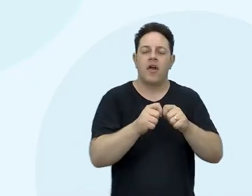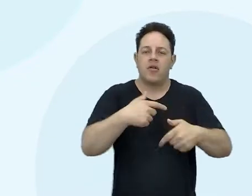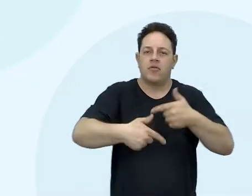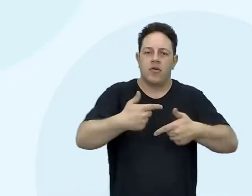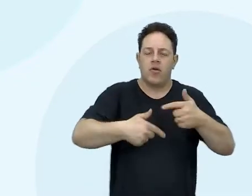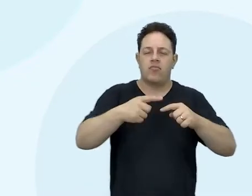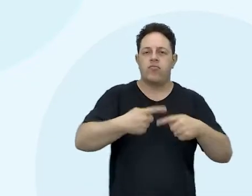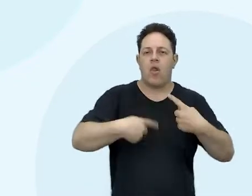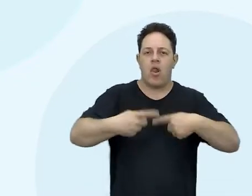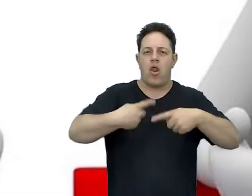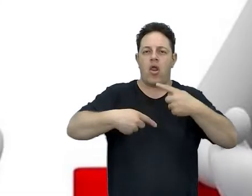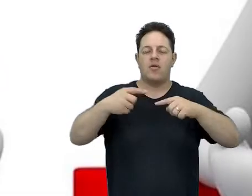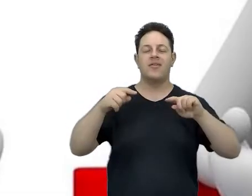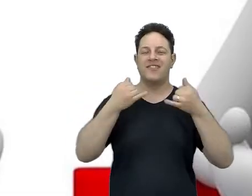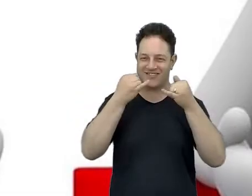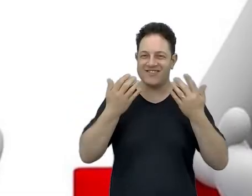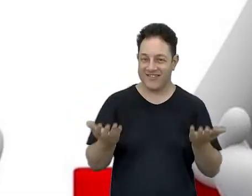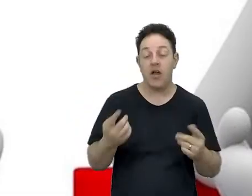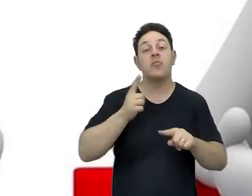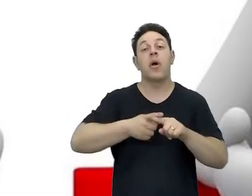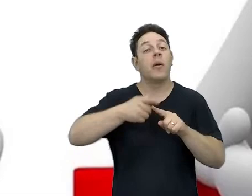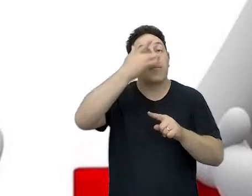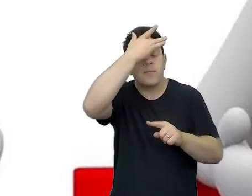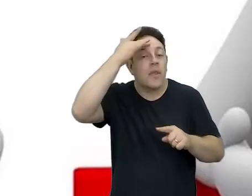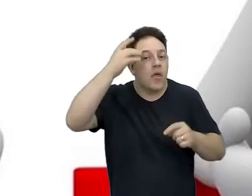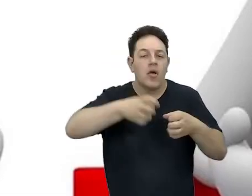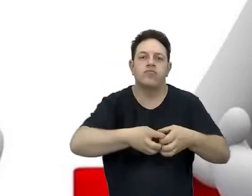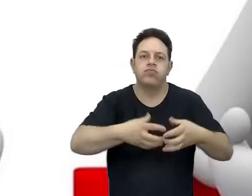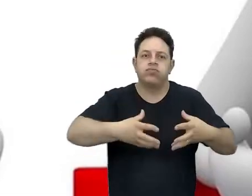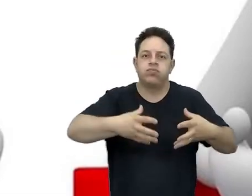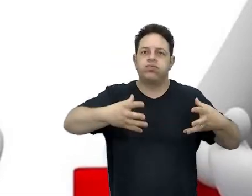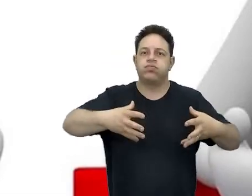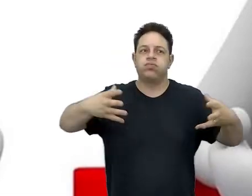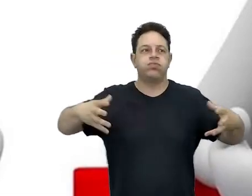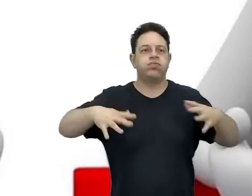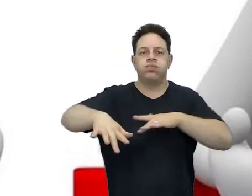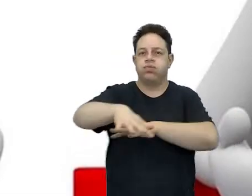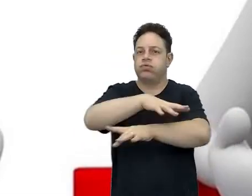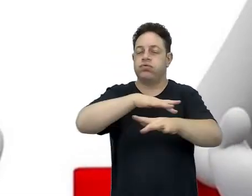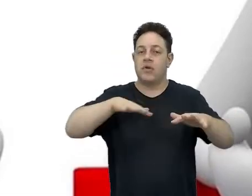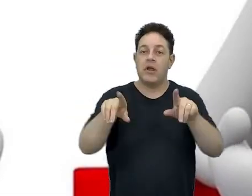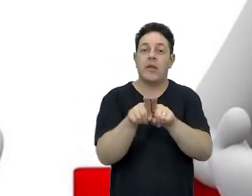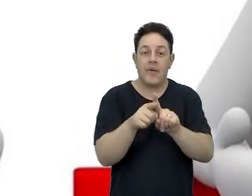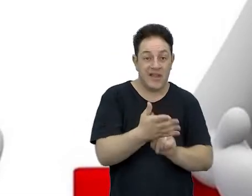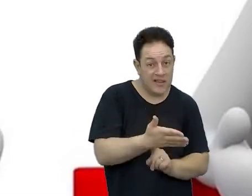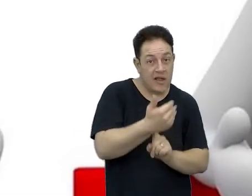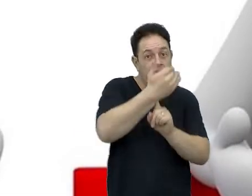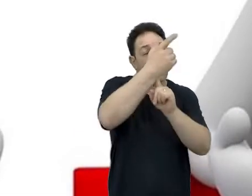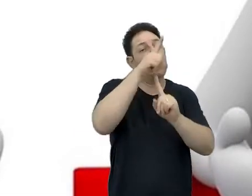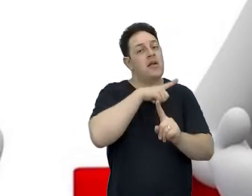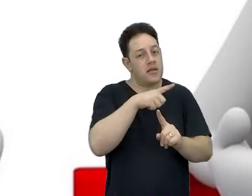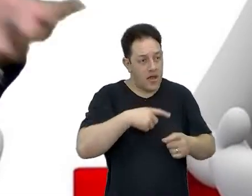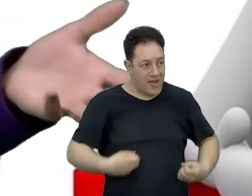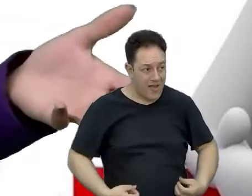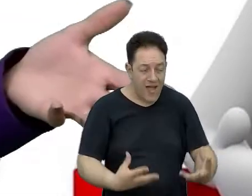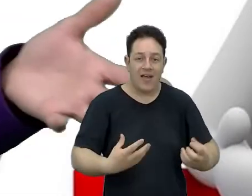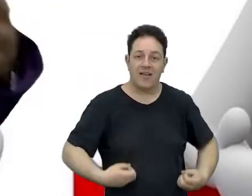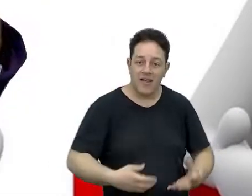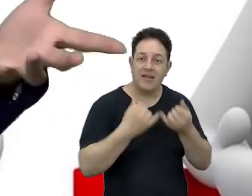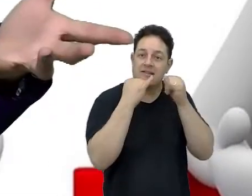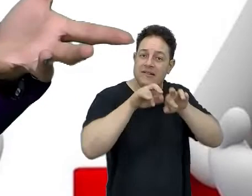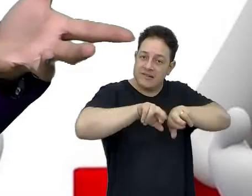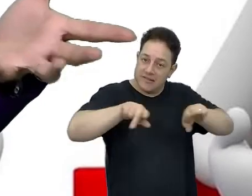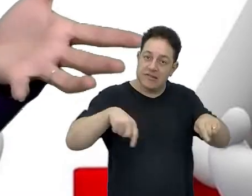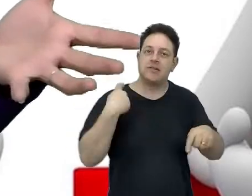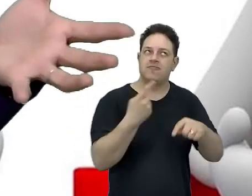tem aumentado muito, as produções de tecnologia também gasta-se muito eletricidade, então a gente precisa